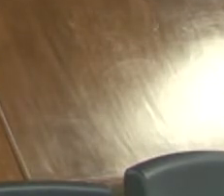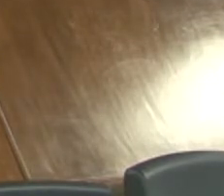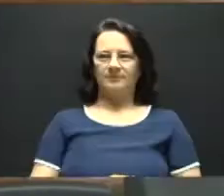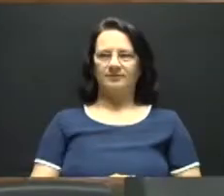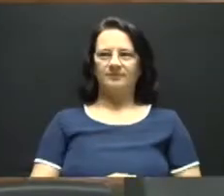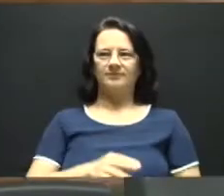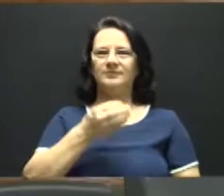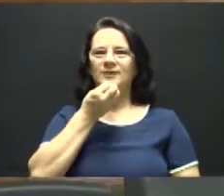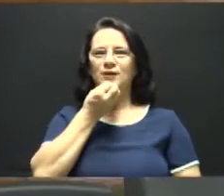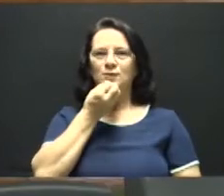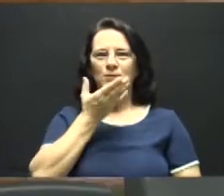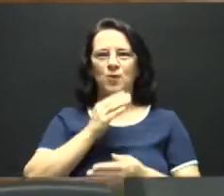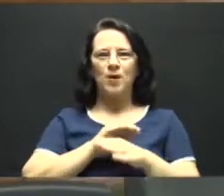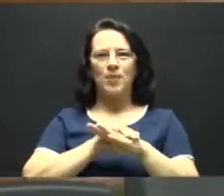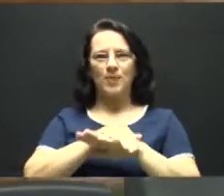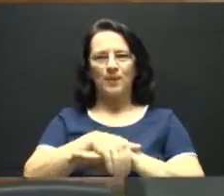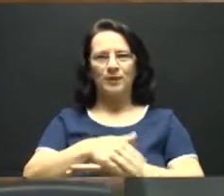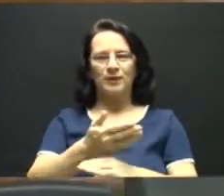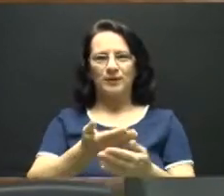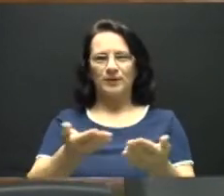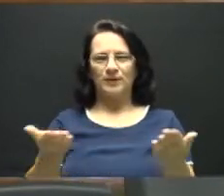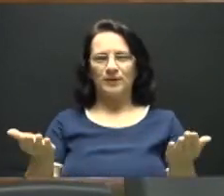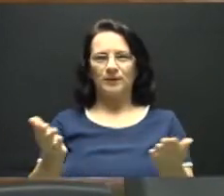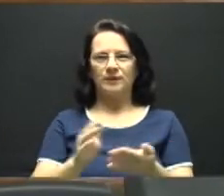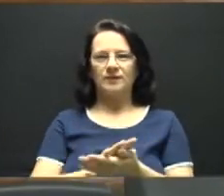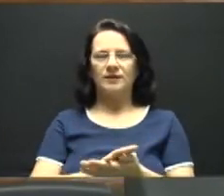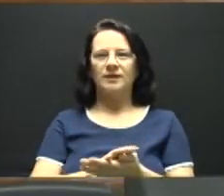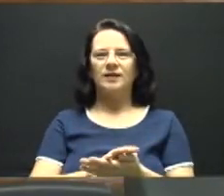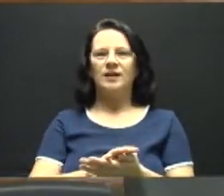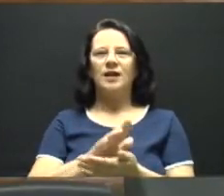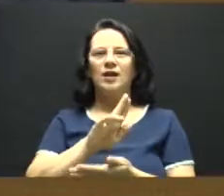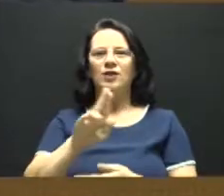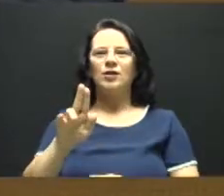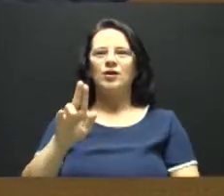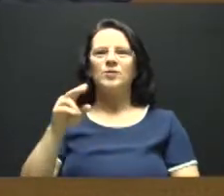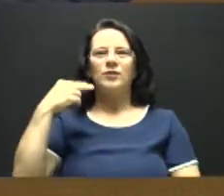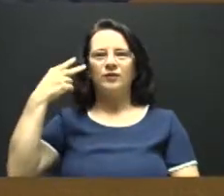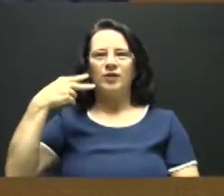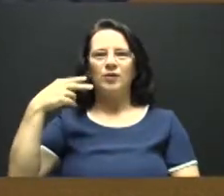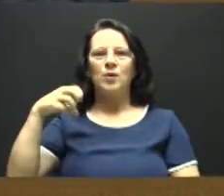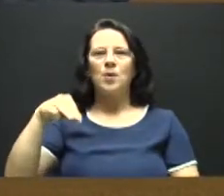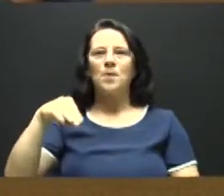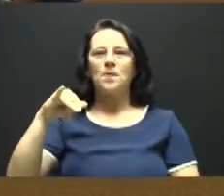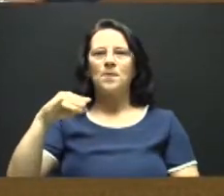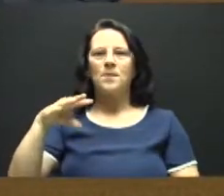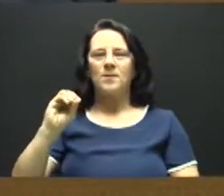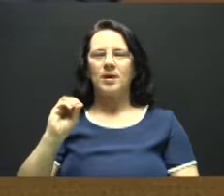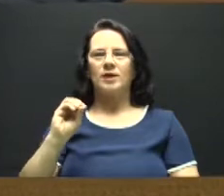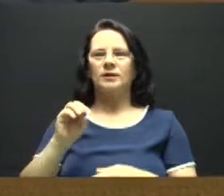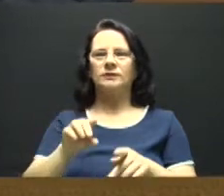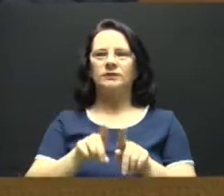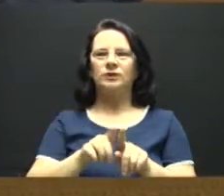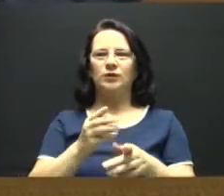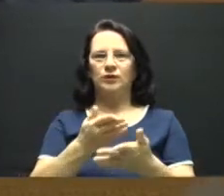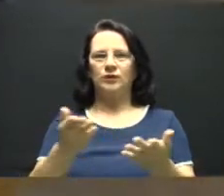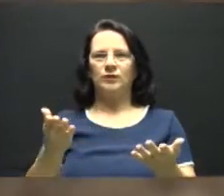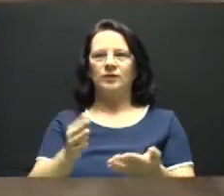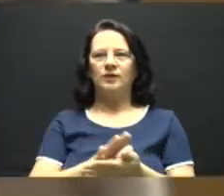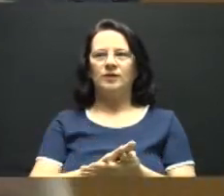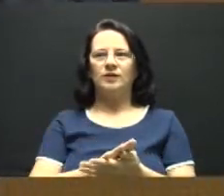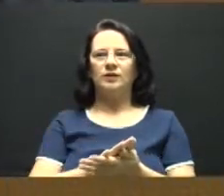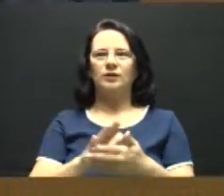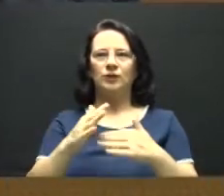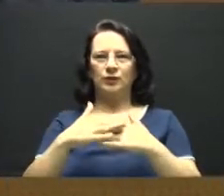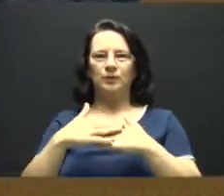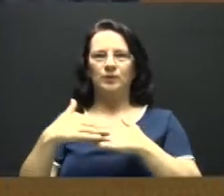boa noite a todos em nome do vereador marcinho eu agradeço aos vereadores pelo convite